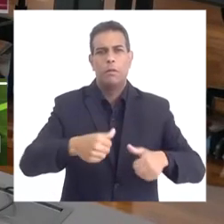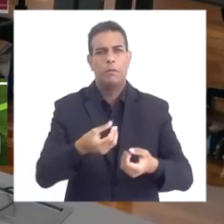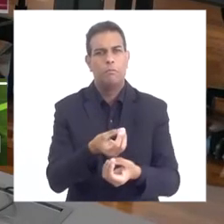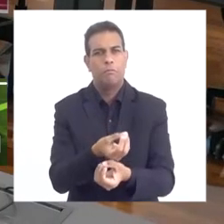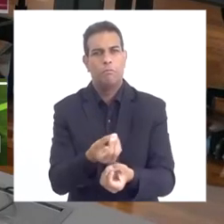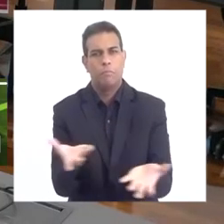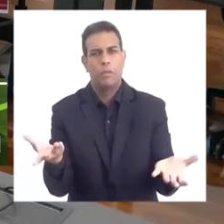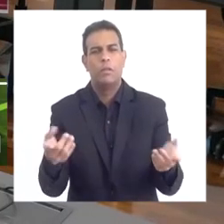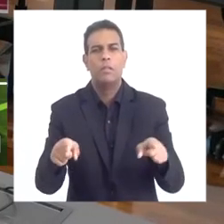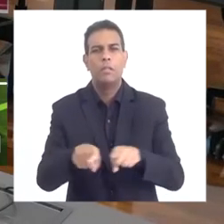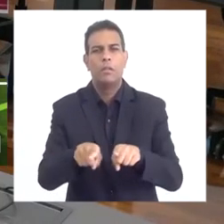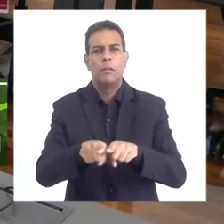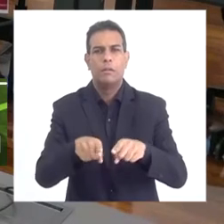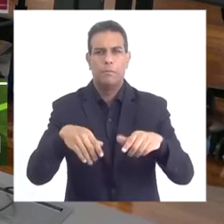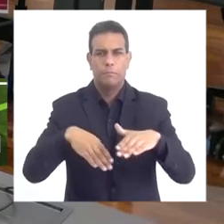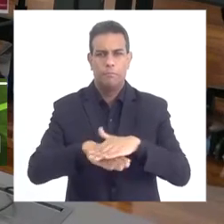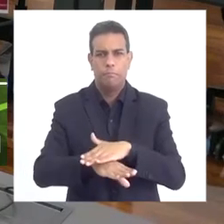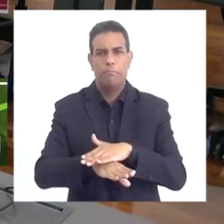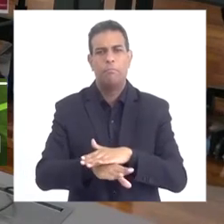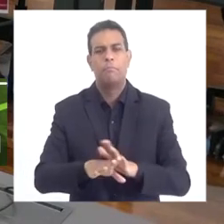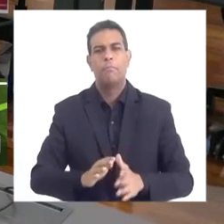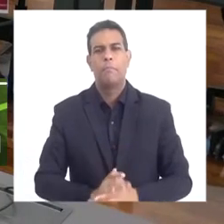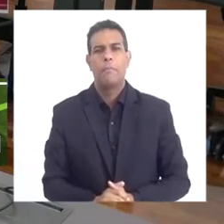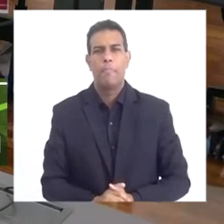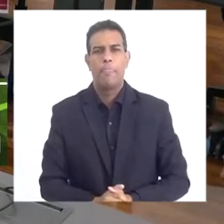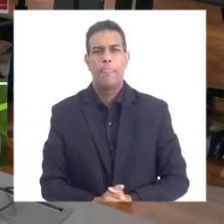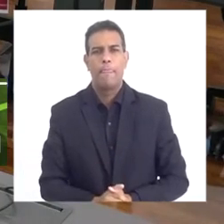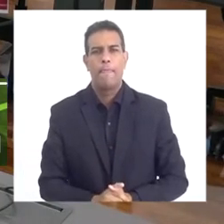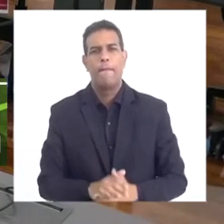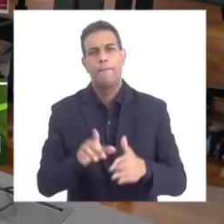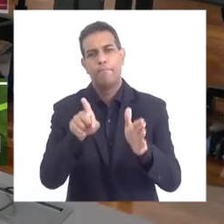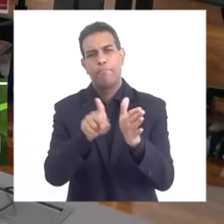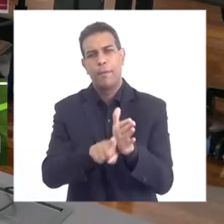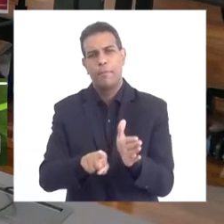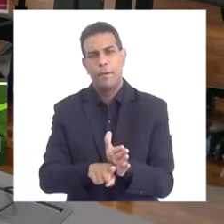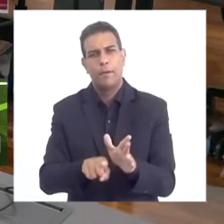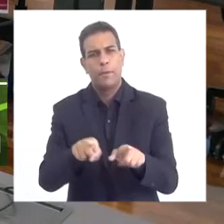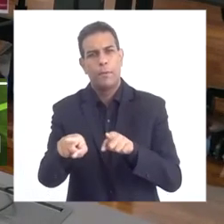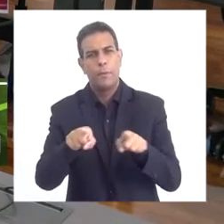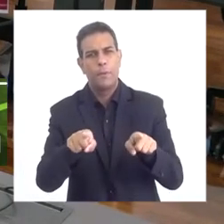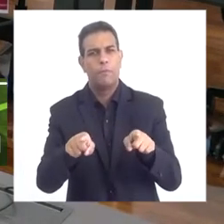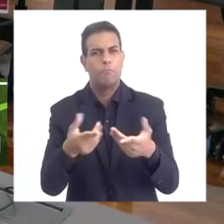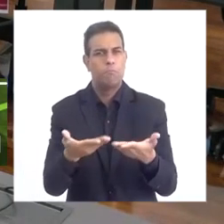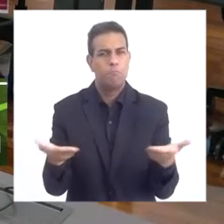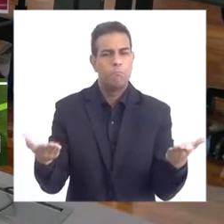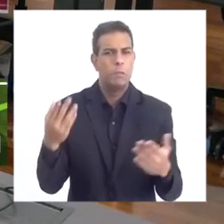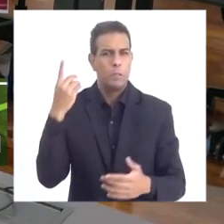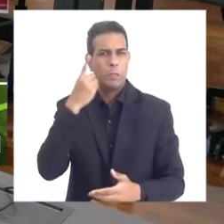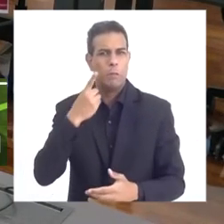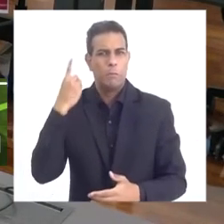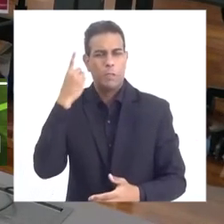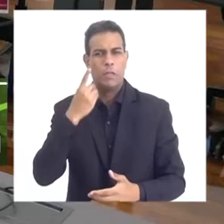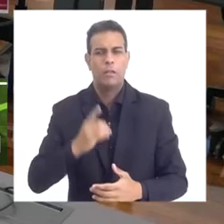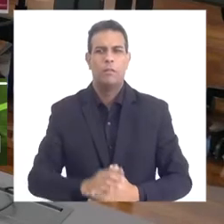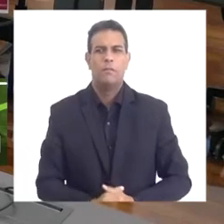e ser arquivado. Pergunto às demais autoridades se gostaria de fazer uso da palavra.